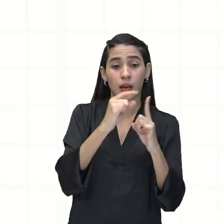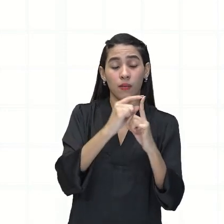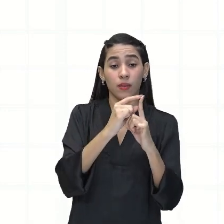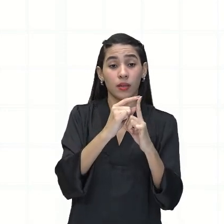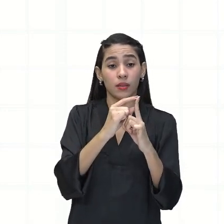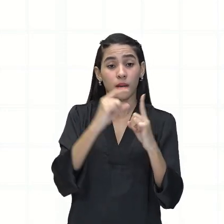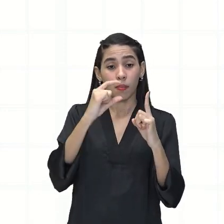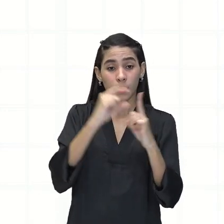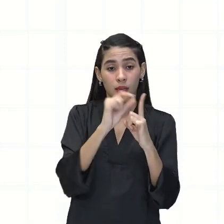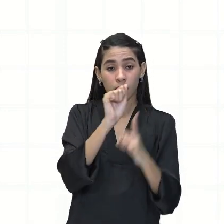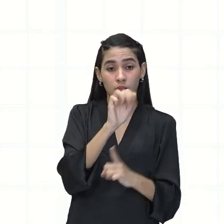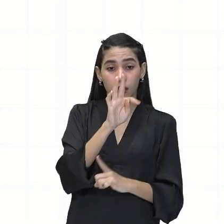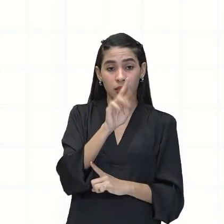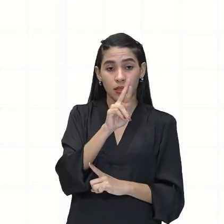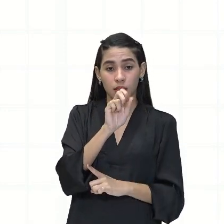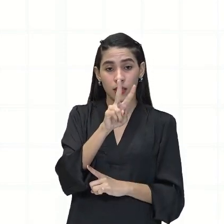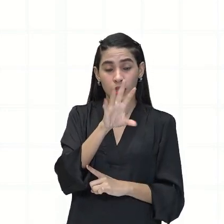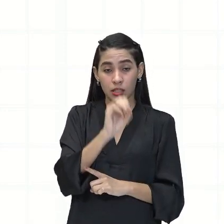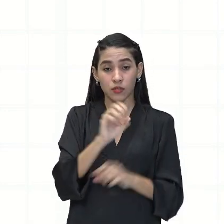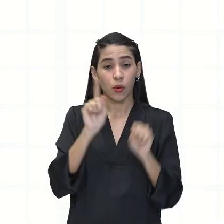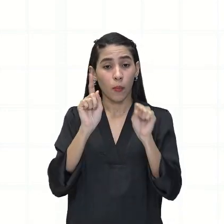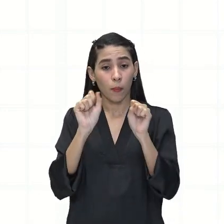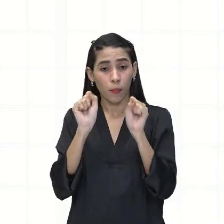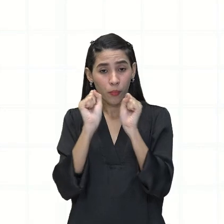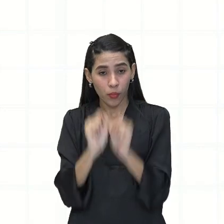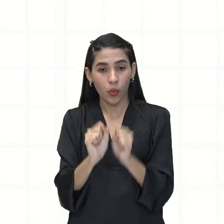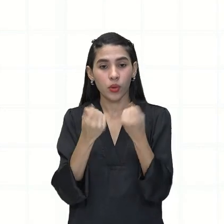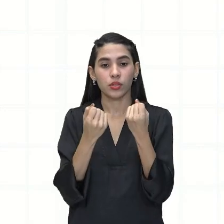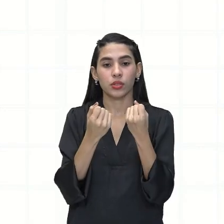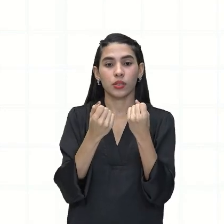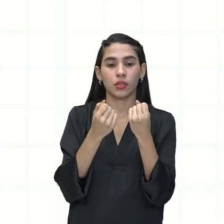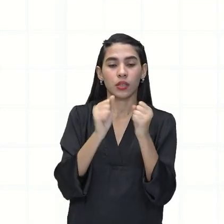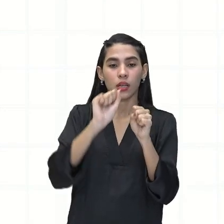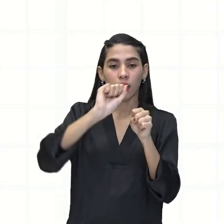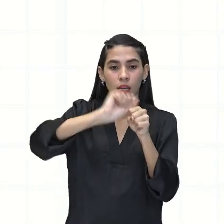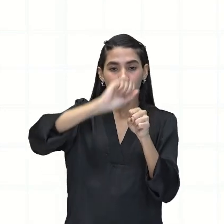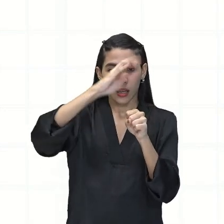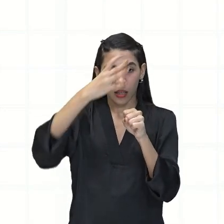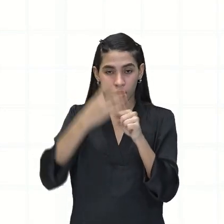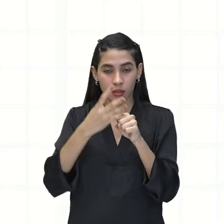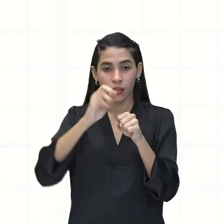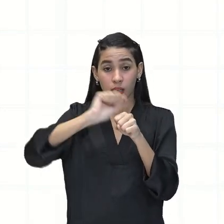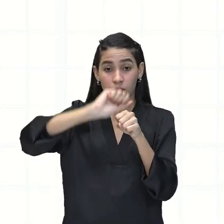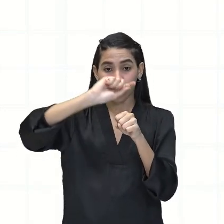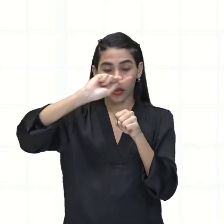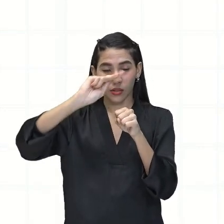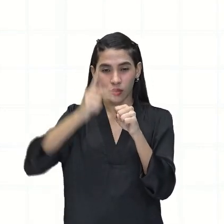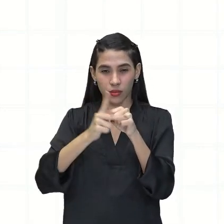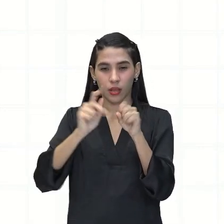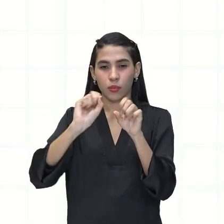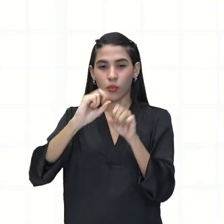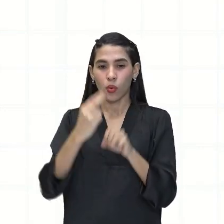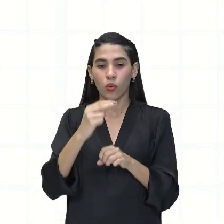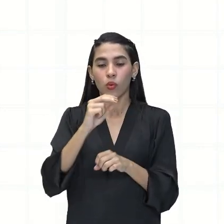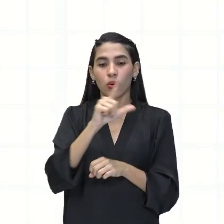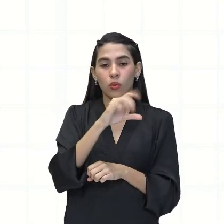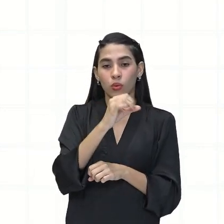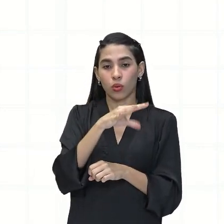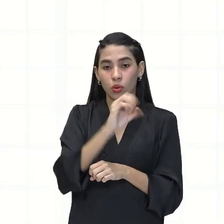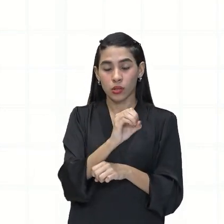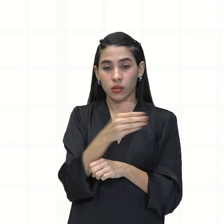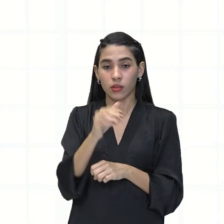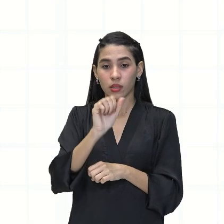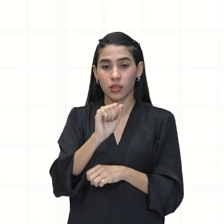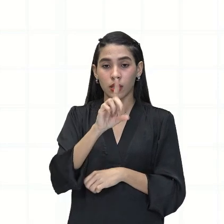pode ser o quê? Um advérbio ou locução adverbial. Então, quando tiver advérbios ou locuções adverbiais dentro